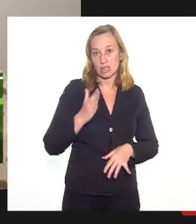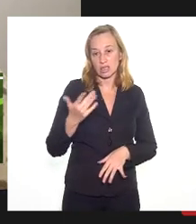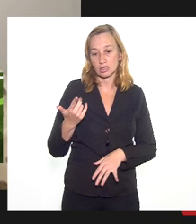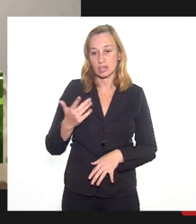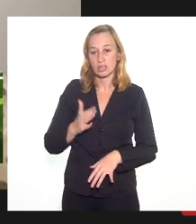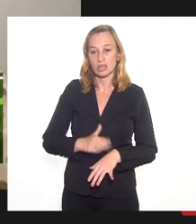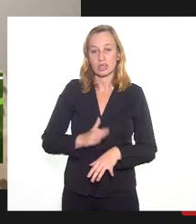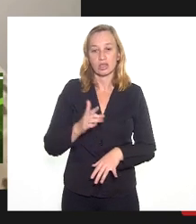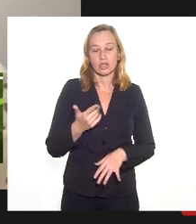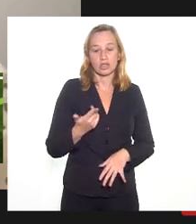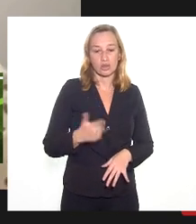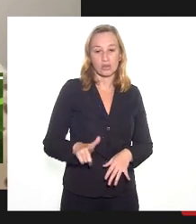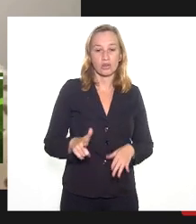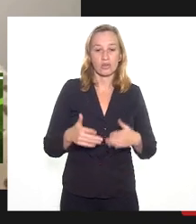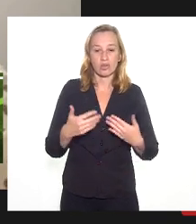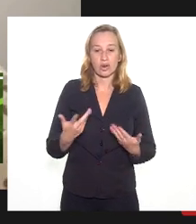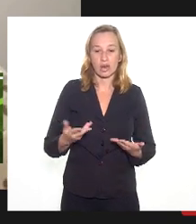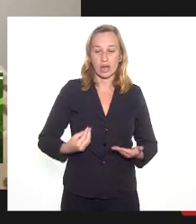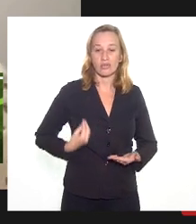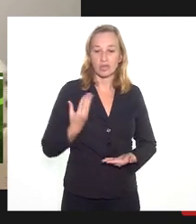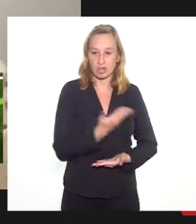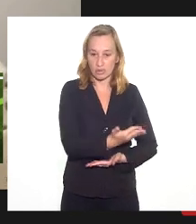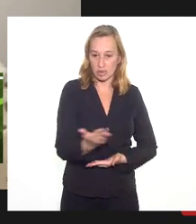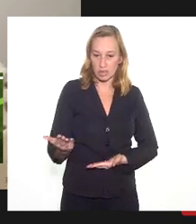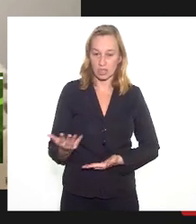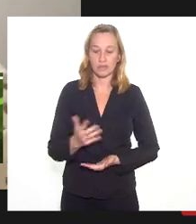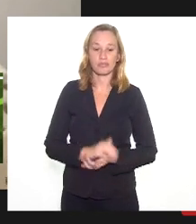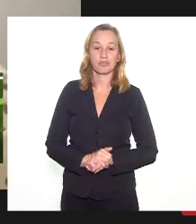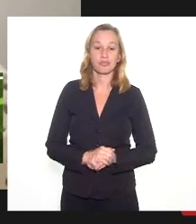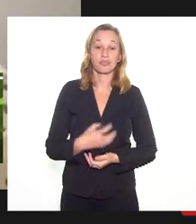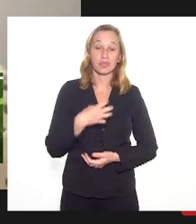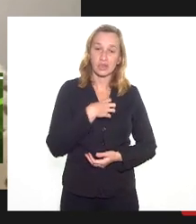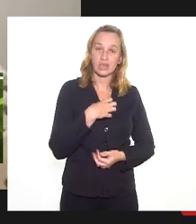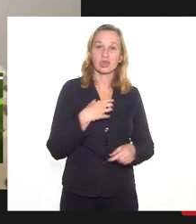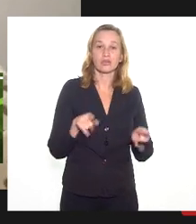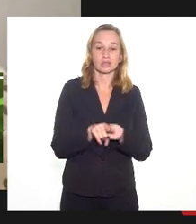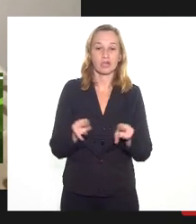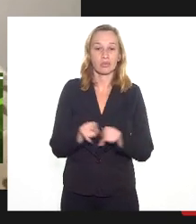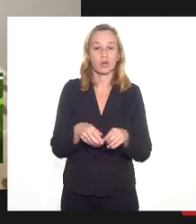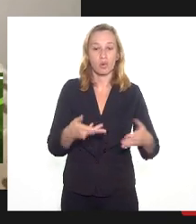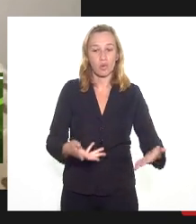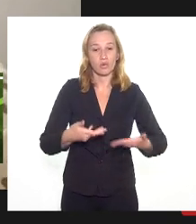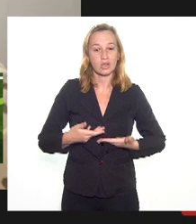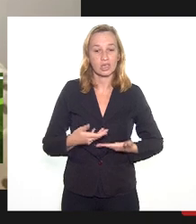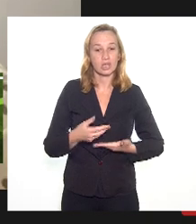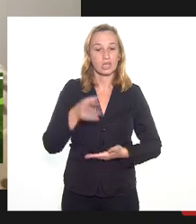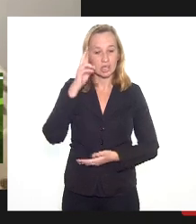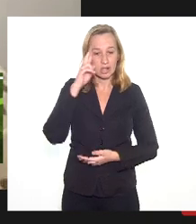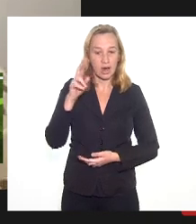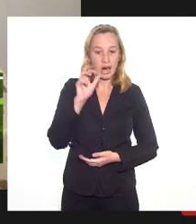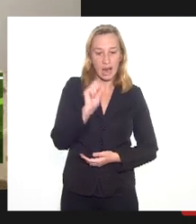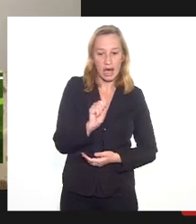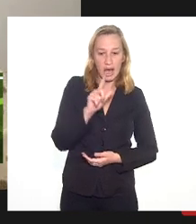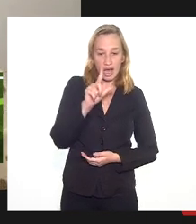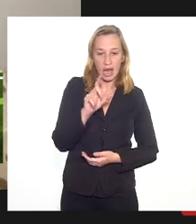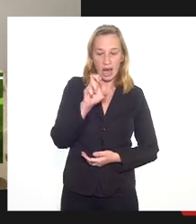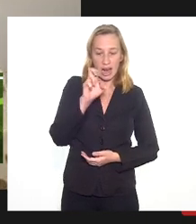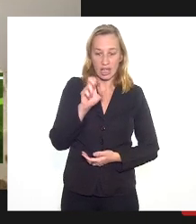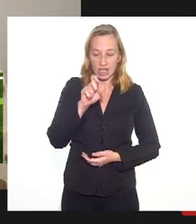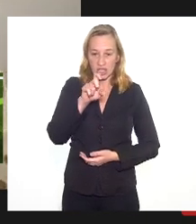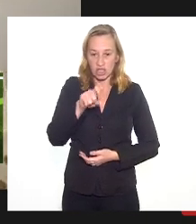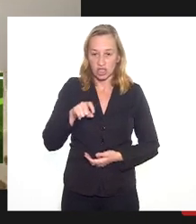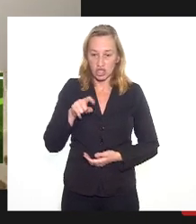a participação das senhoras. Nesse sentido, também convidar o senhor Alexandre Anderson, que é